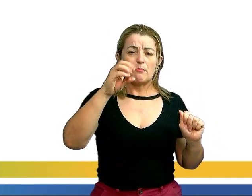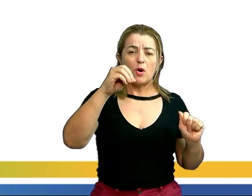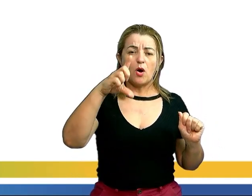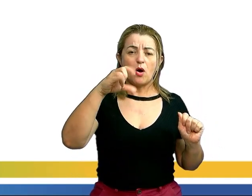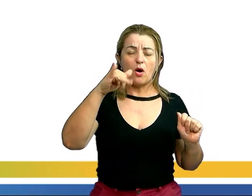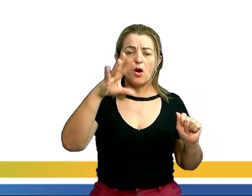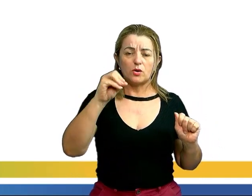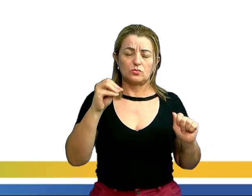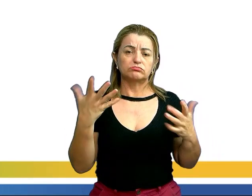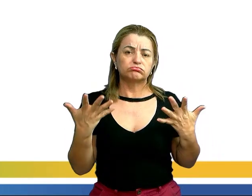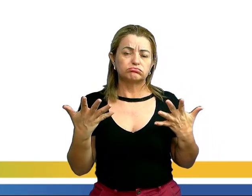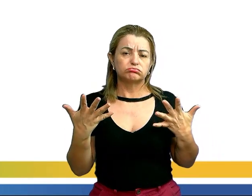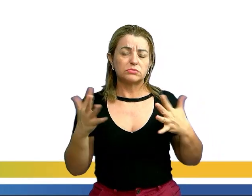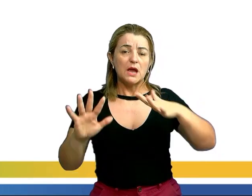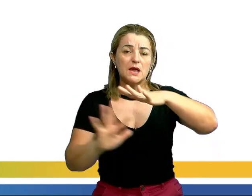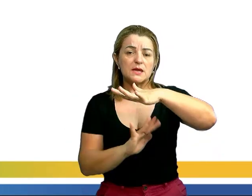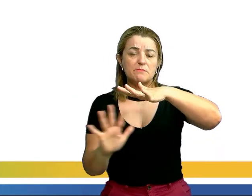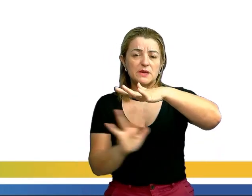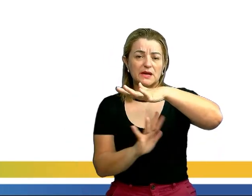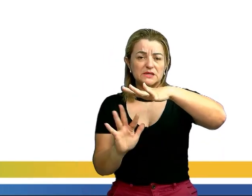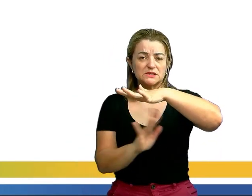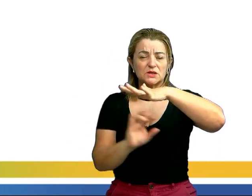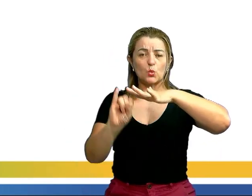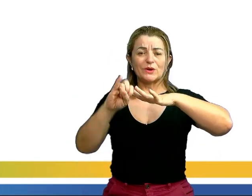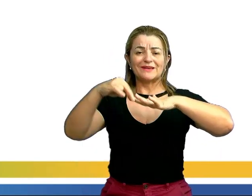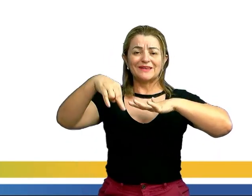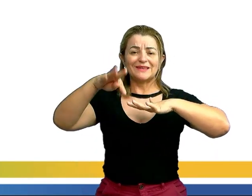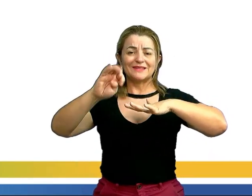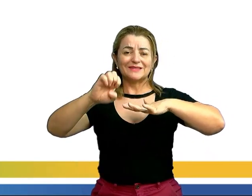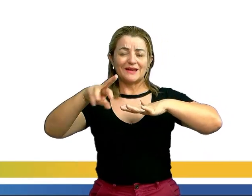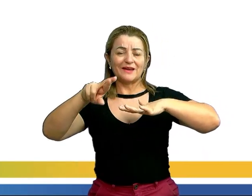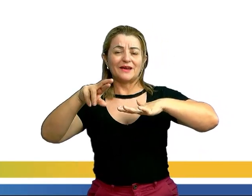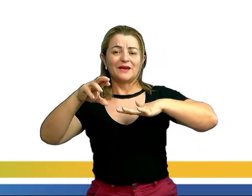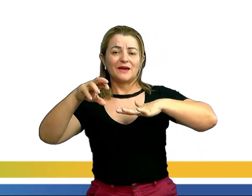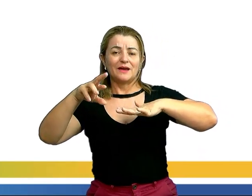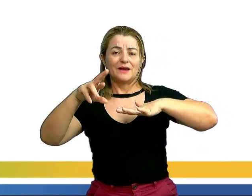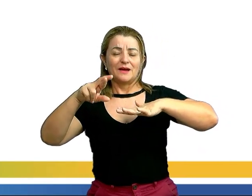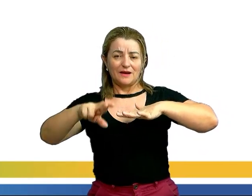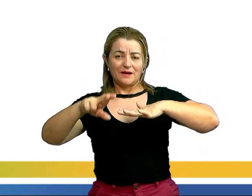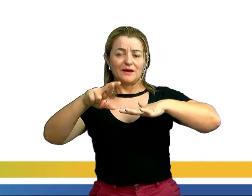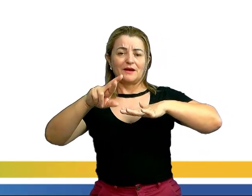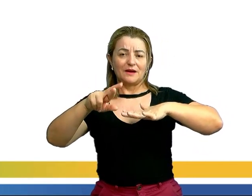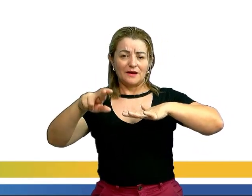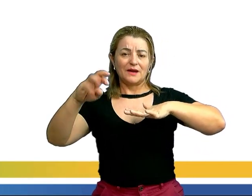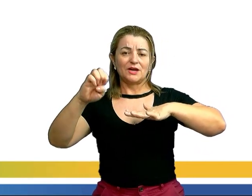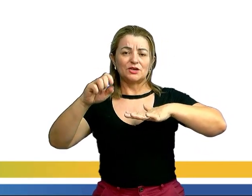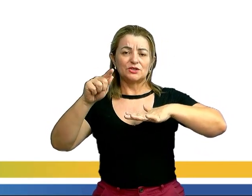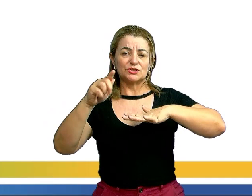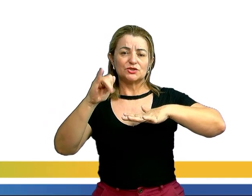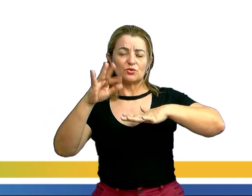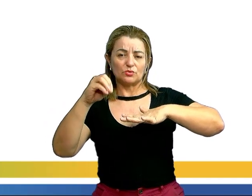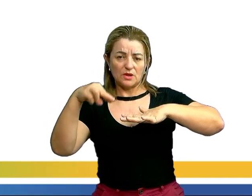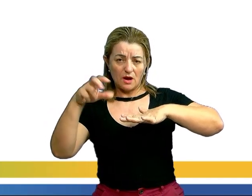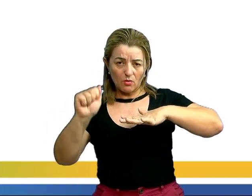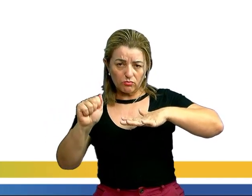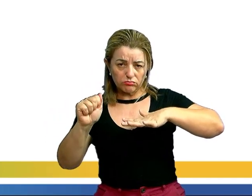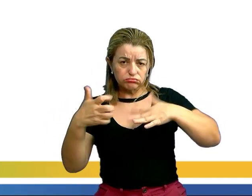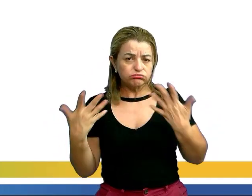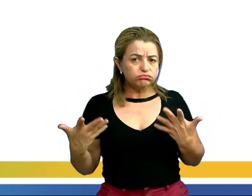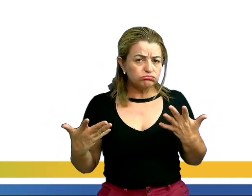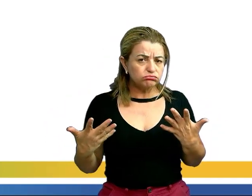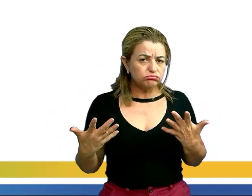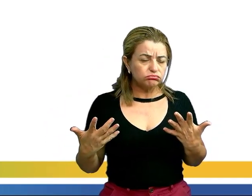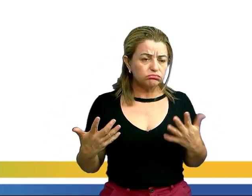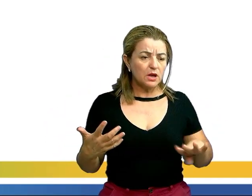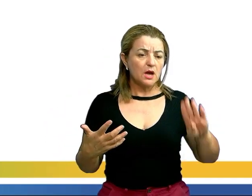interregional. Esse texto ele faz algum apelo? Vamos lá. Tem mais alternativas pela frente. B, houve